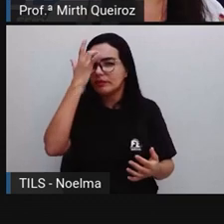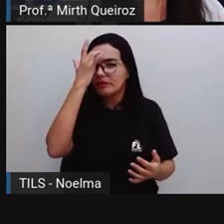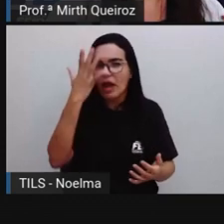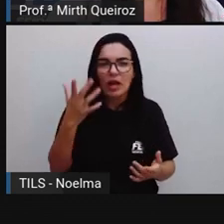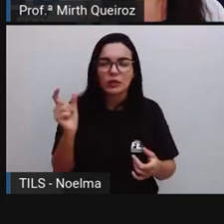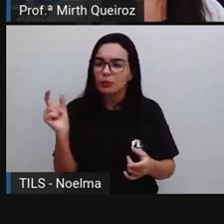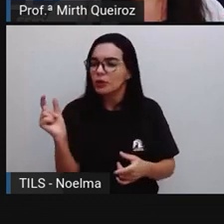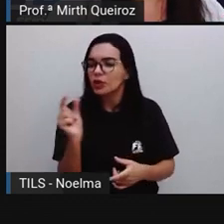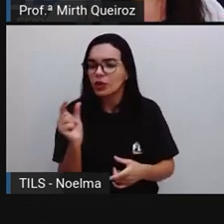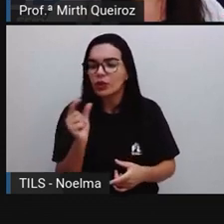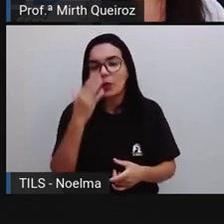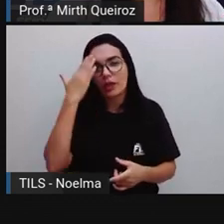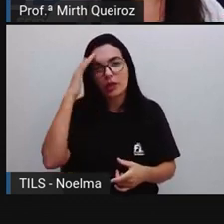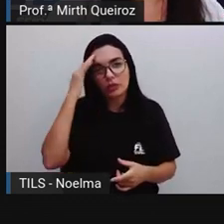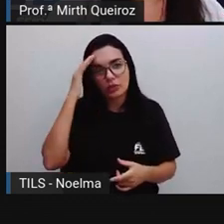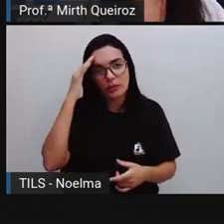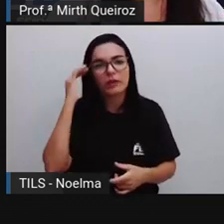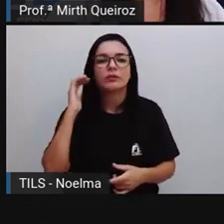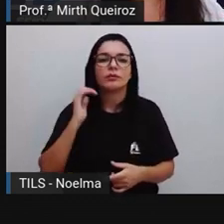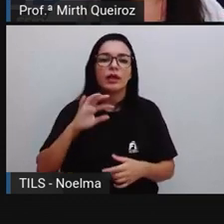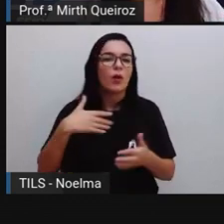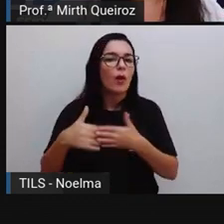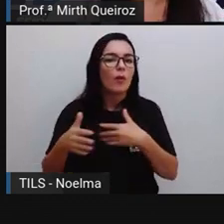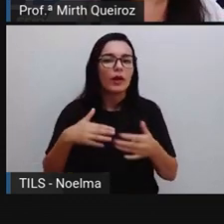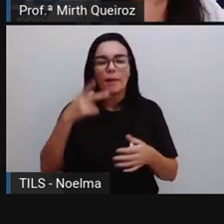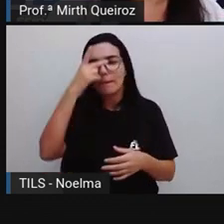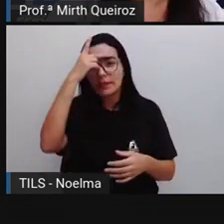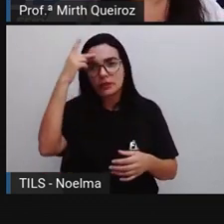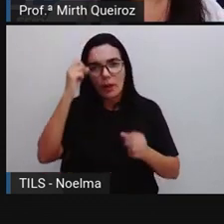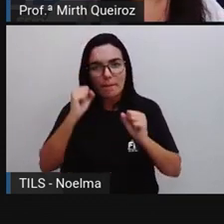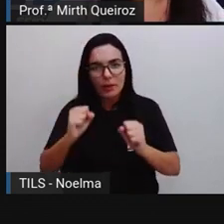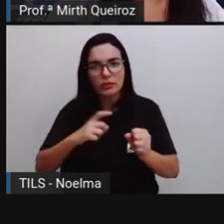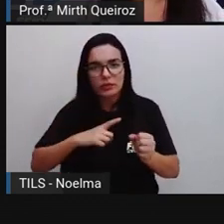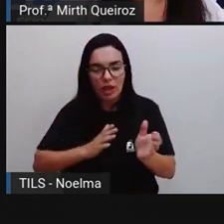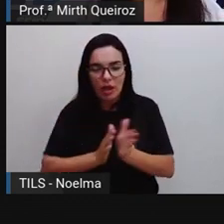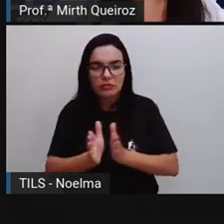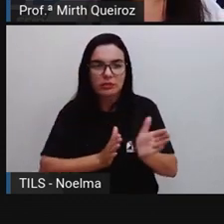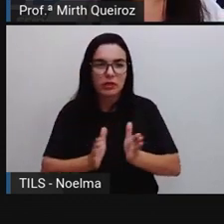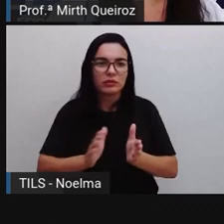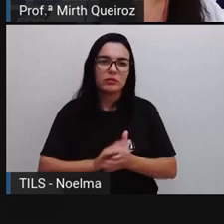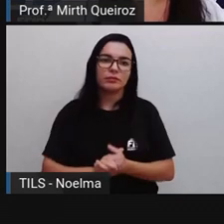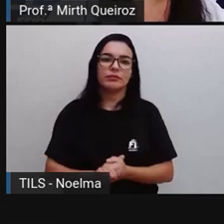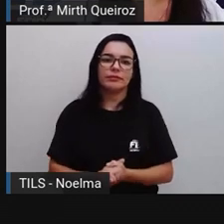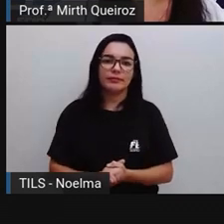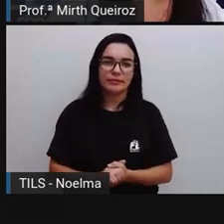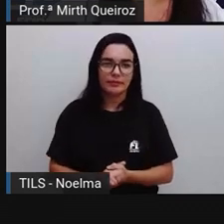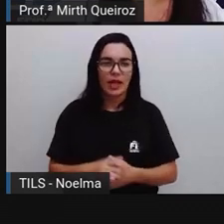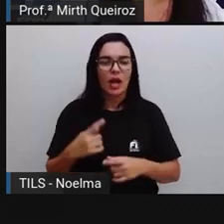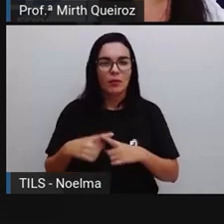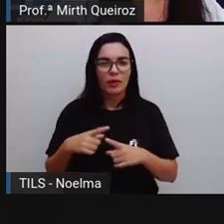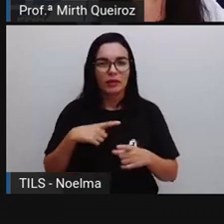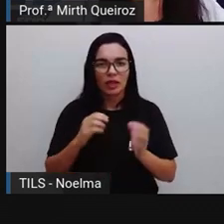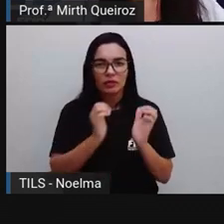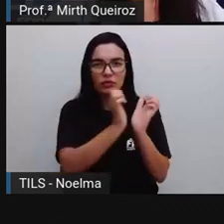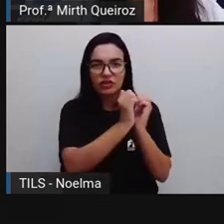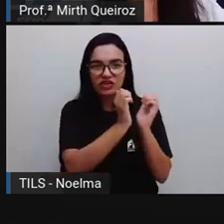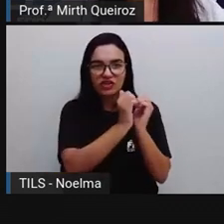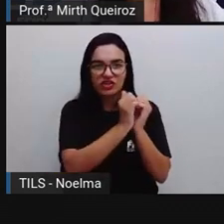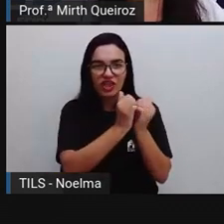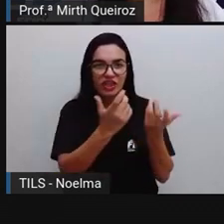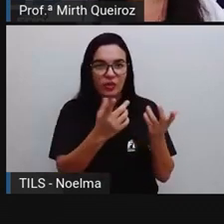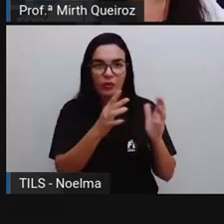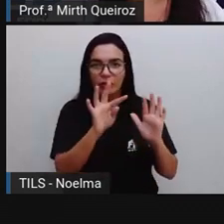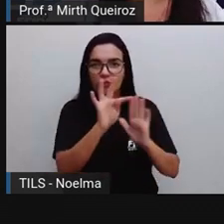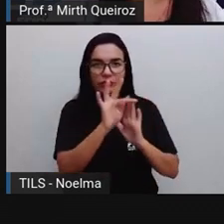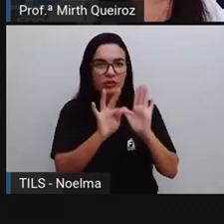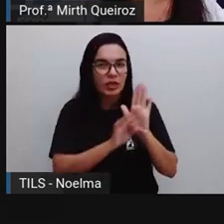ali esse texto e qualquer pessoa pode ter acesso. Uma vez, quando a gente falou sobre o gênero de textos